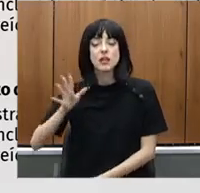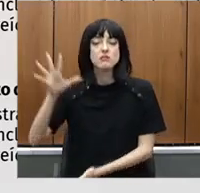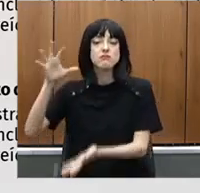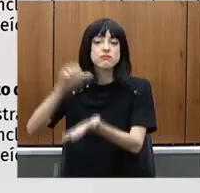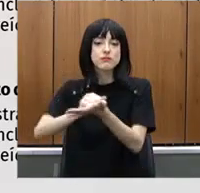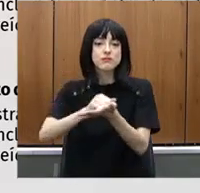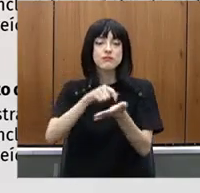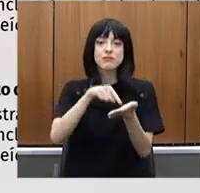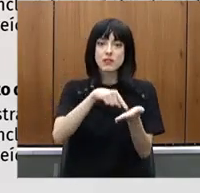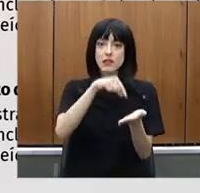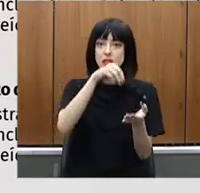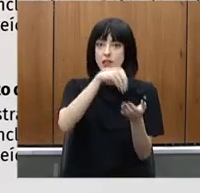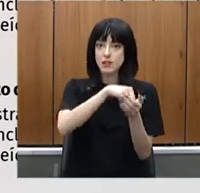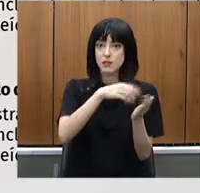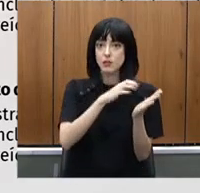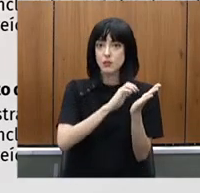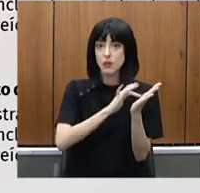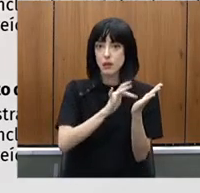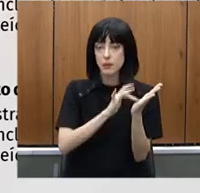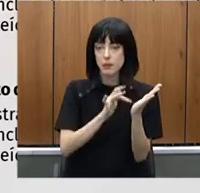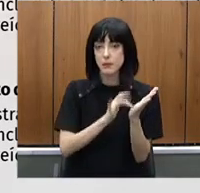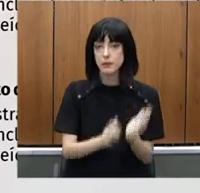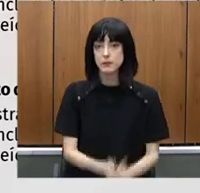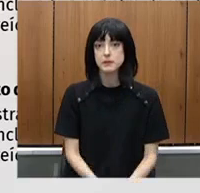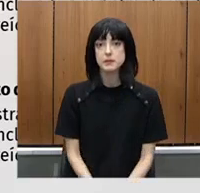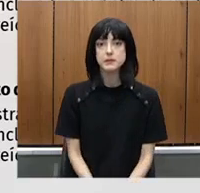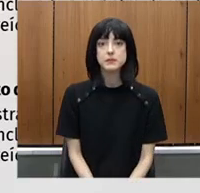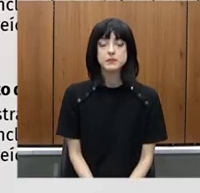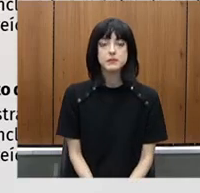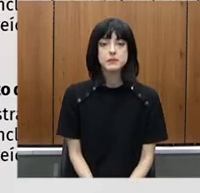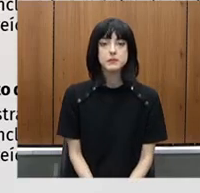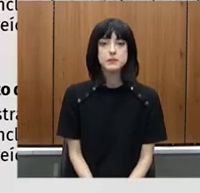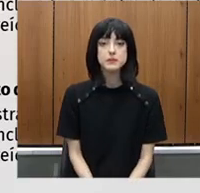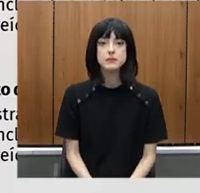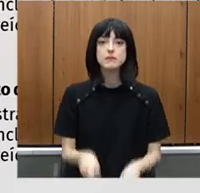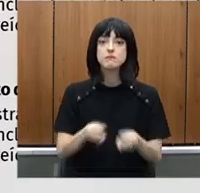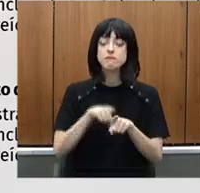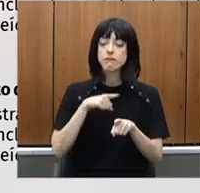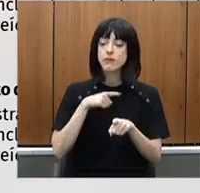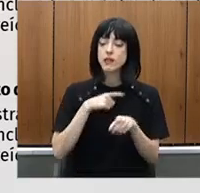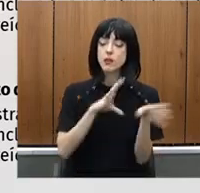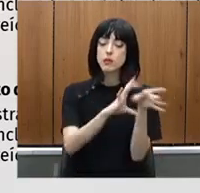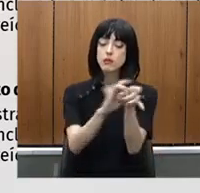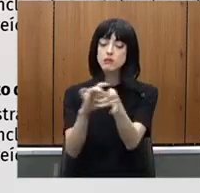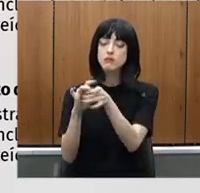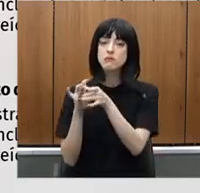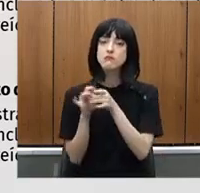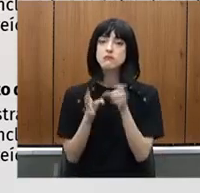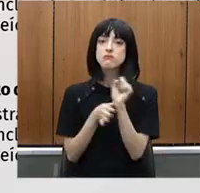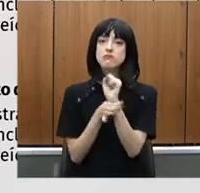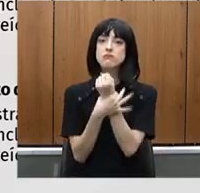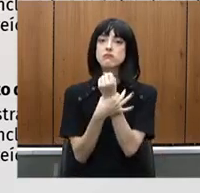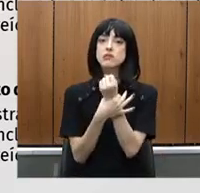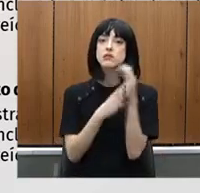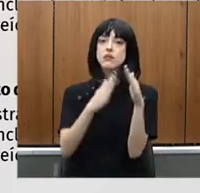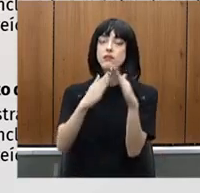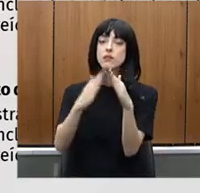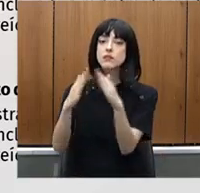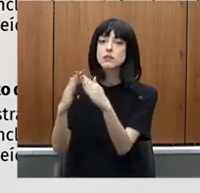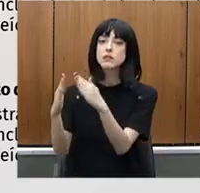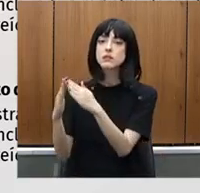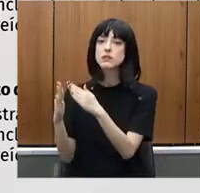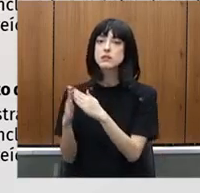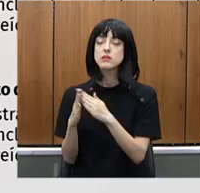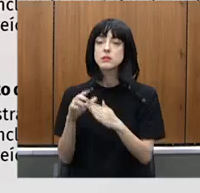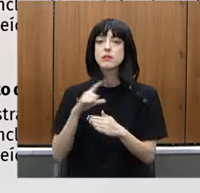manter o cadastramento a manutenção de rede de proteção de vizinhos né O Fazendeiro no Zap ele contém o Zap